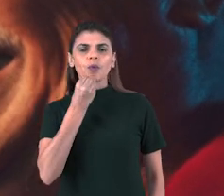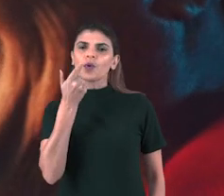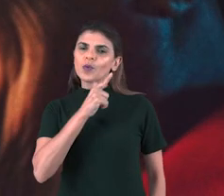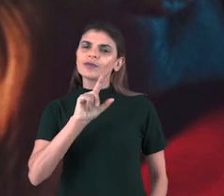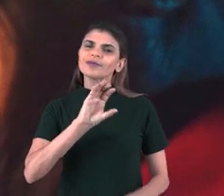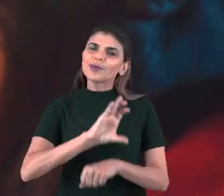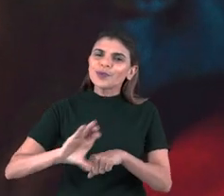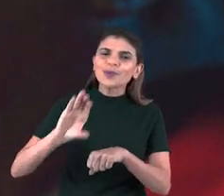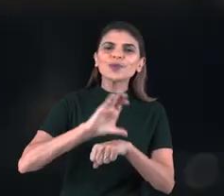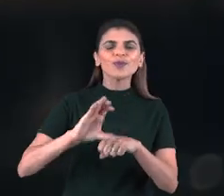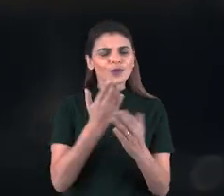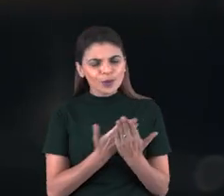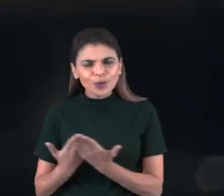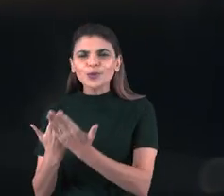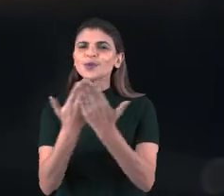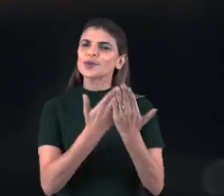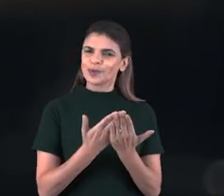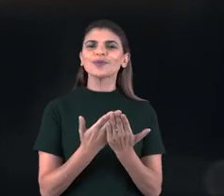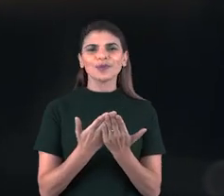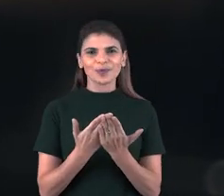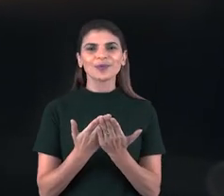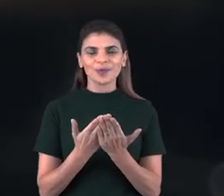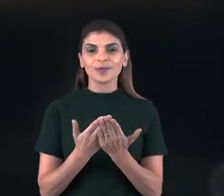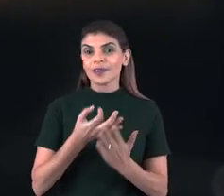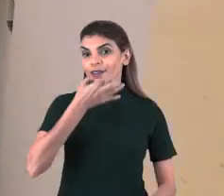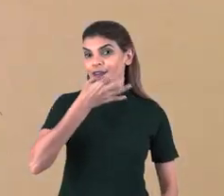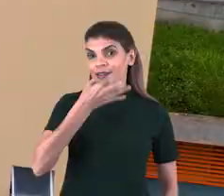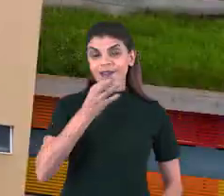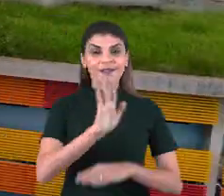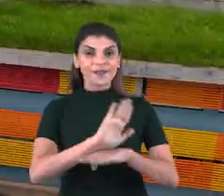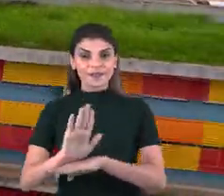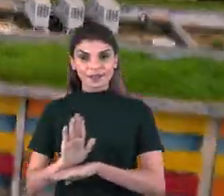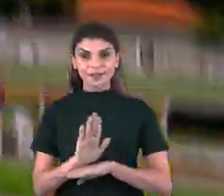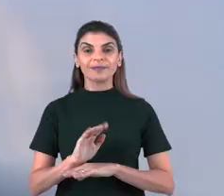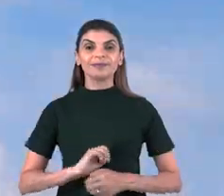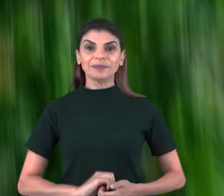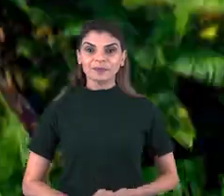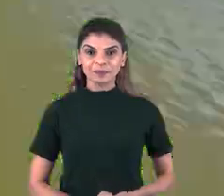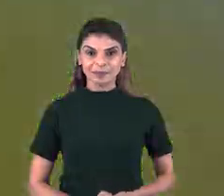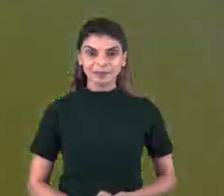eu tive de retomar os meus estudos e fazer o curso de audiovisual.